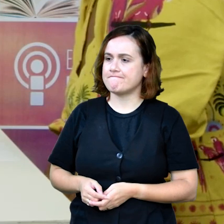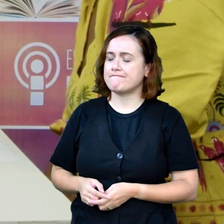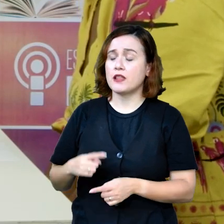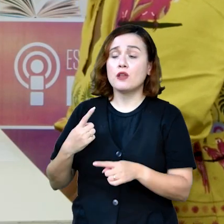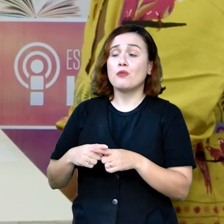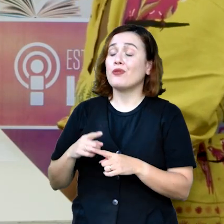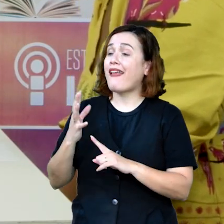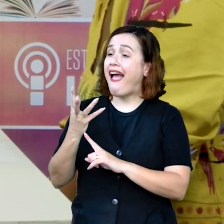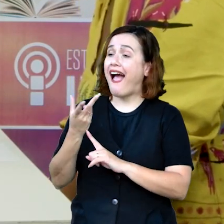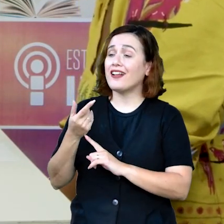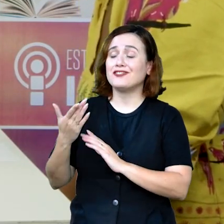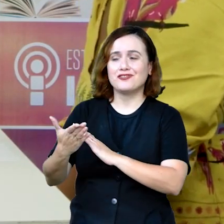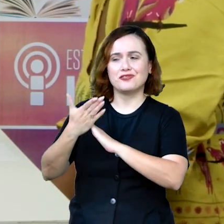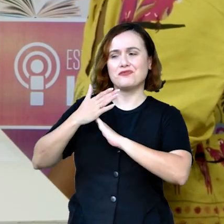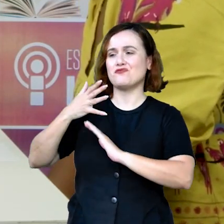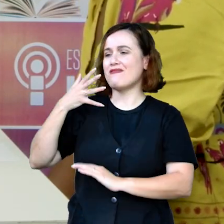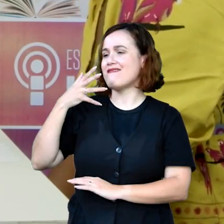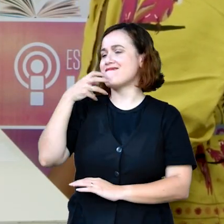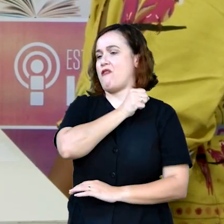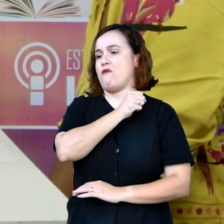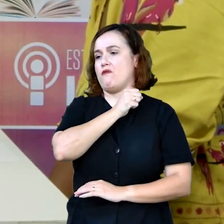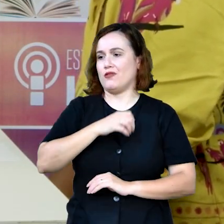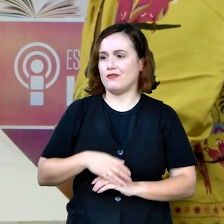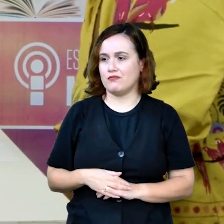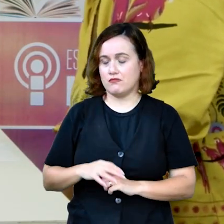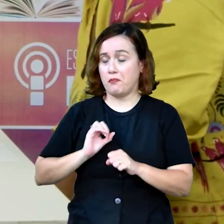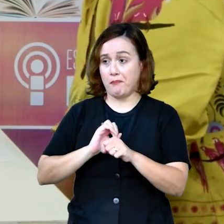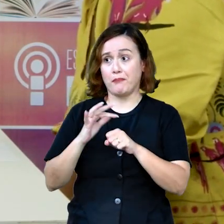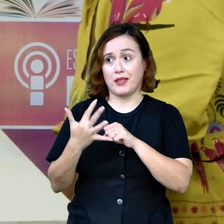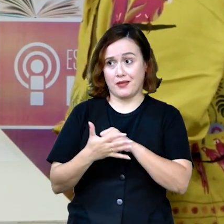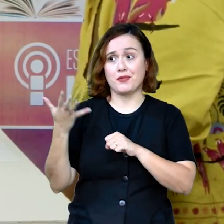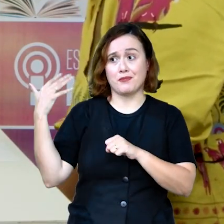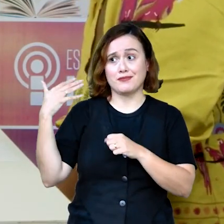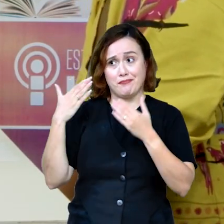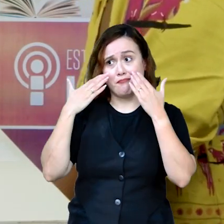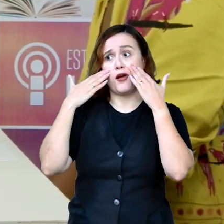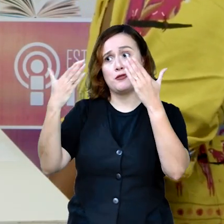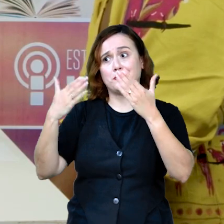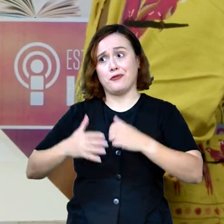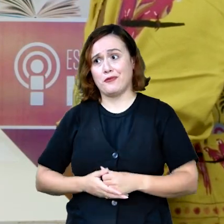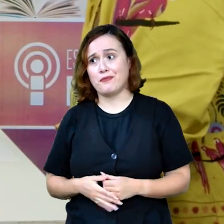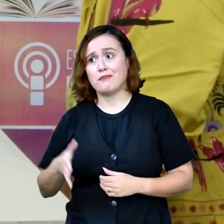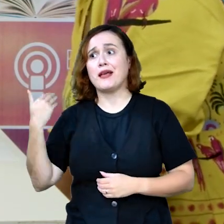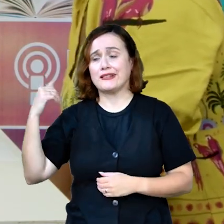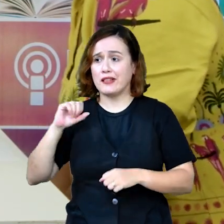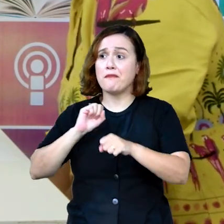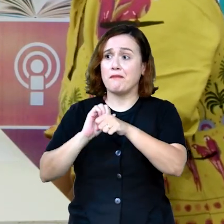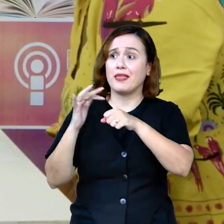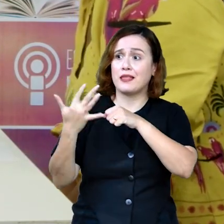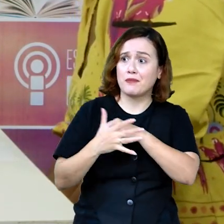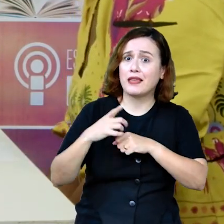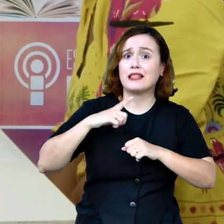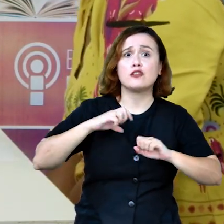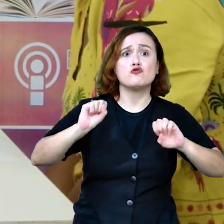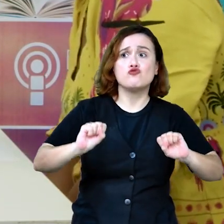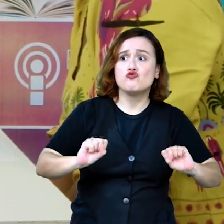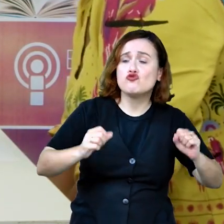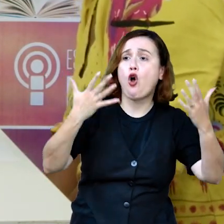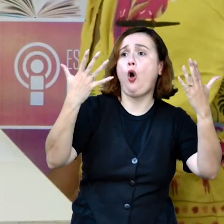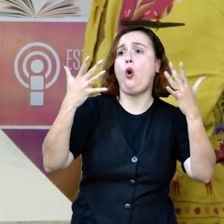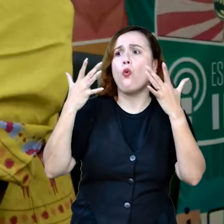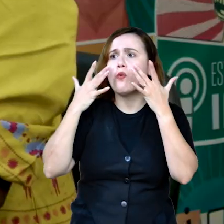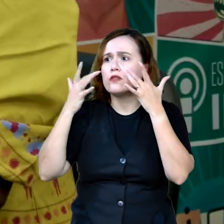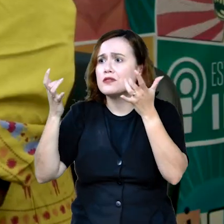muito evidente isso. Infelizmente, o mundo artístico foi o primeiro a parar. Então, assim, os espetáculos foram cancelados, shows